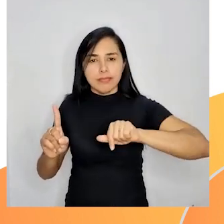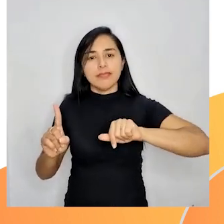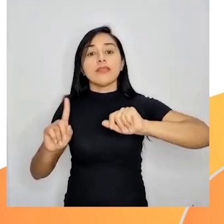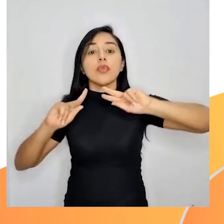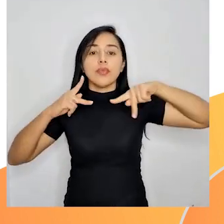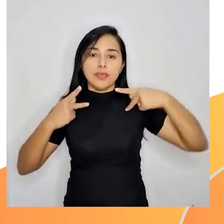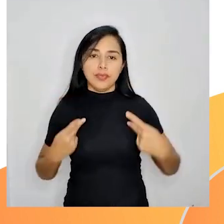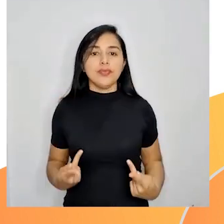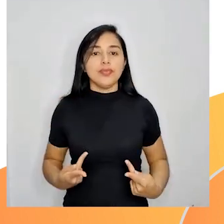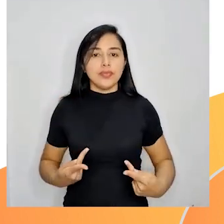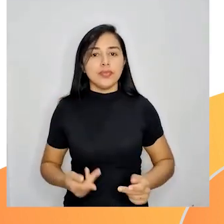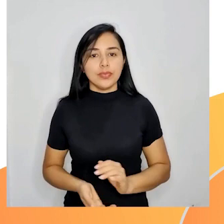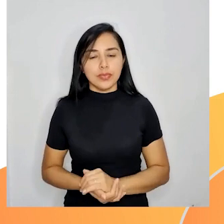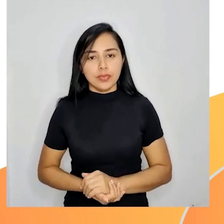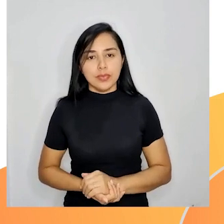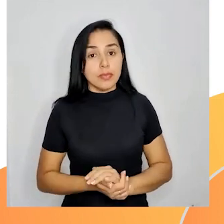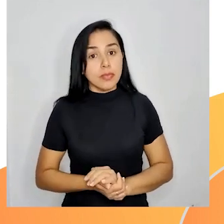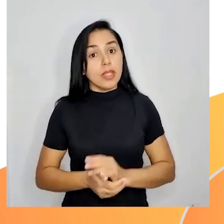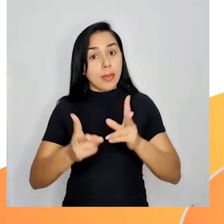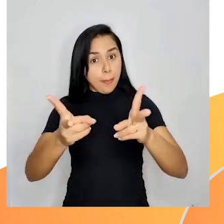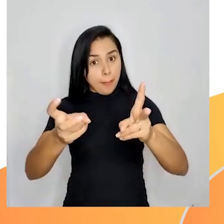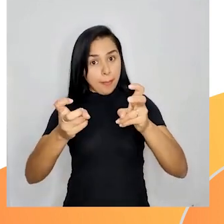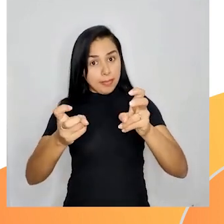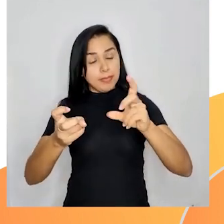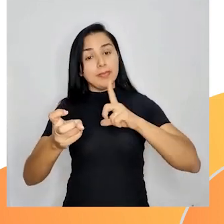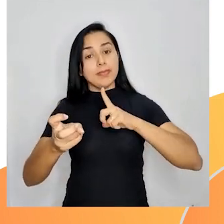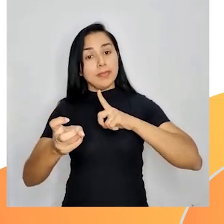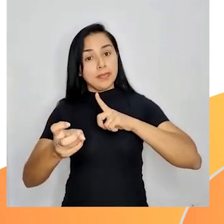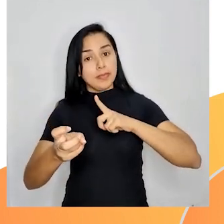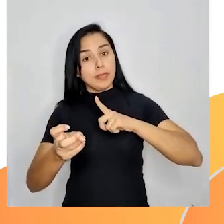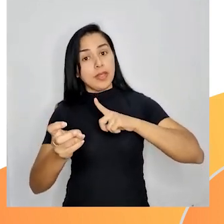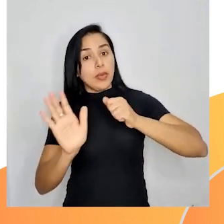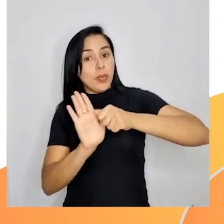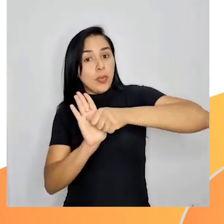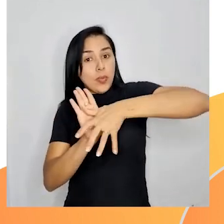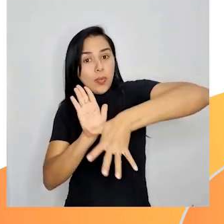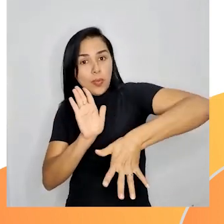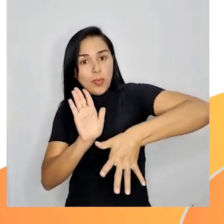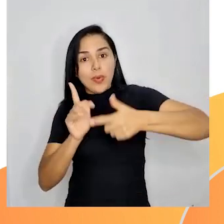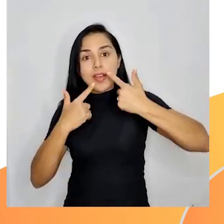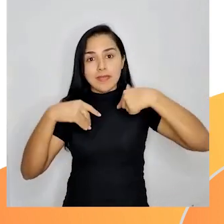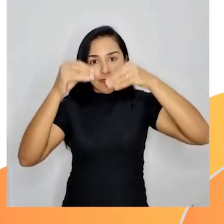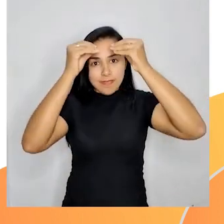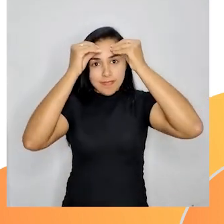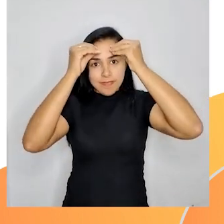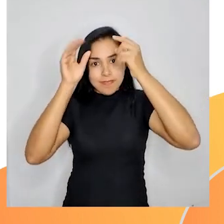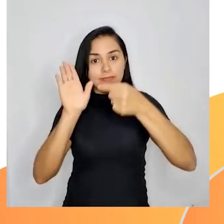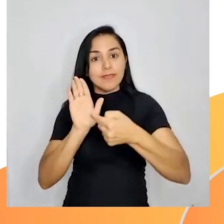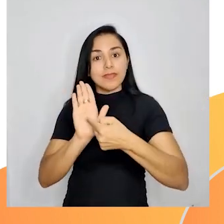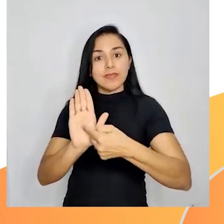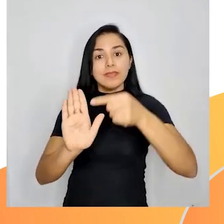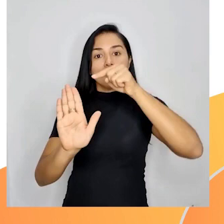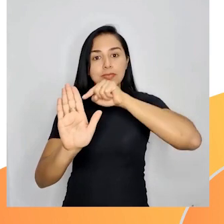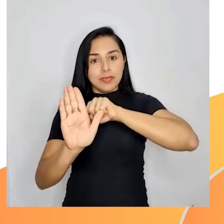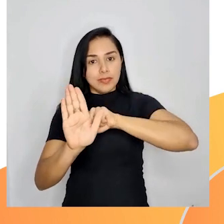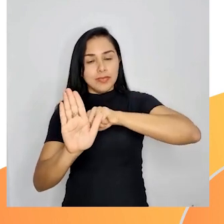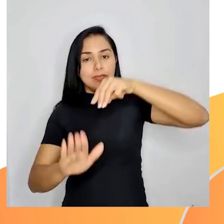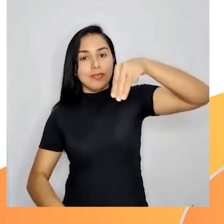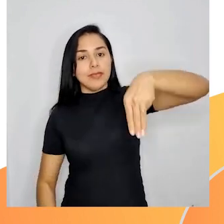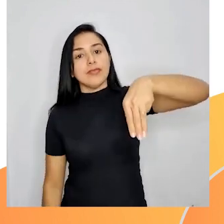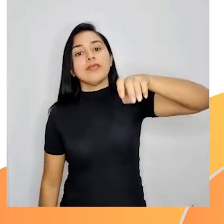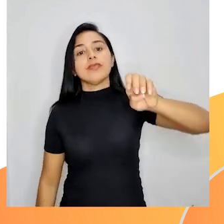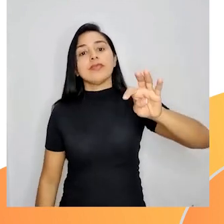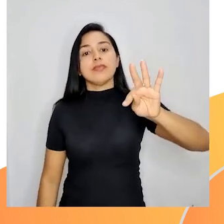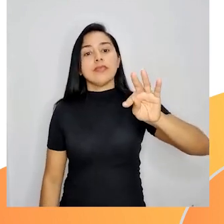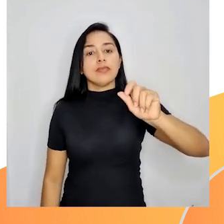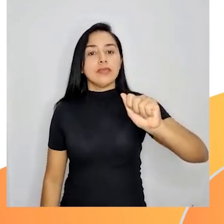era um homem. Temos aí uma metáfora. Temos uma metáfora que permeia todo o